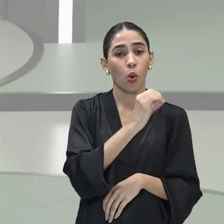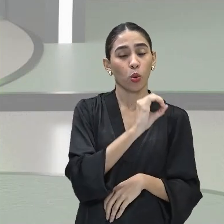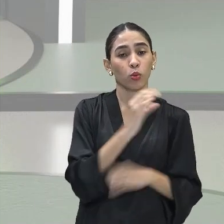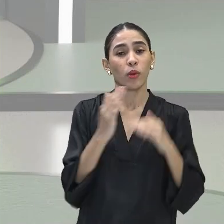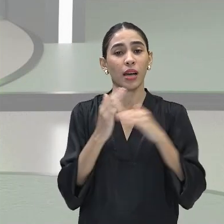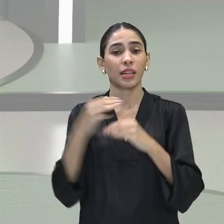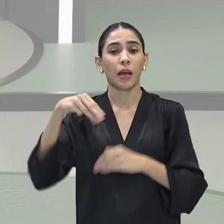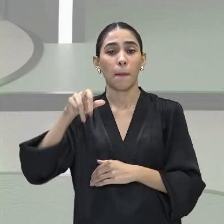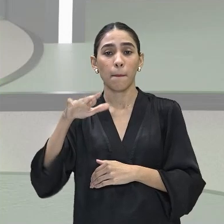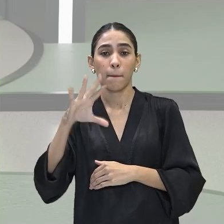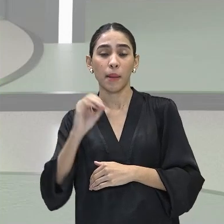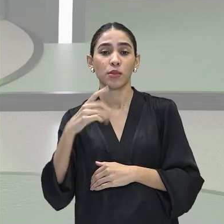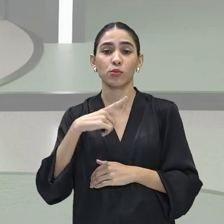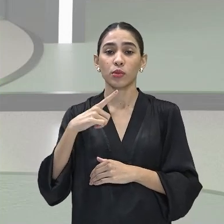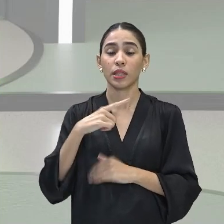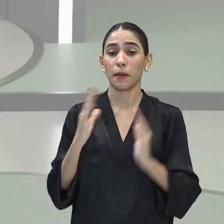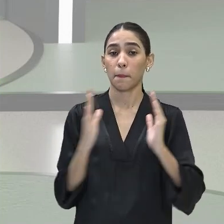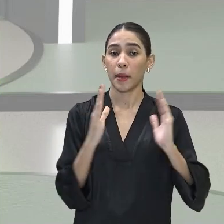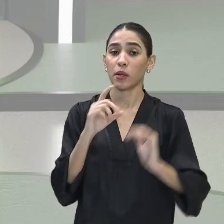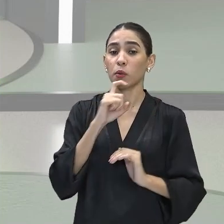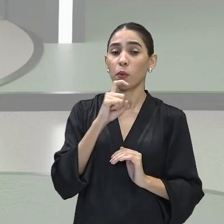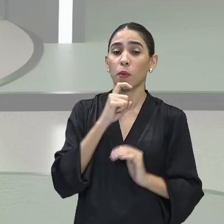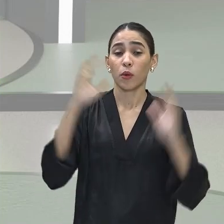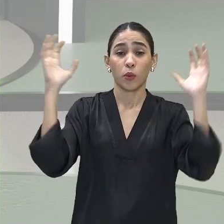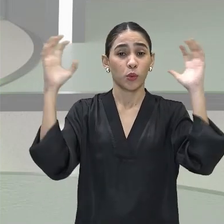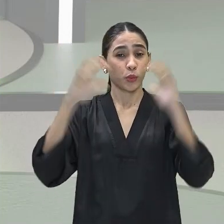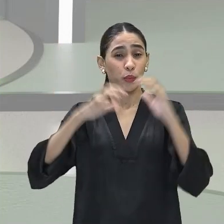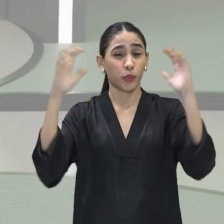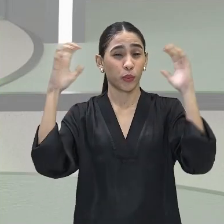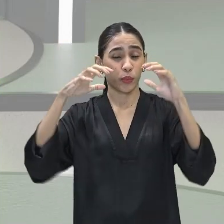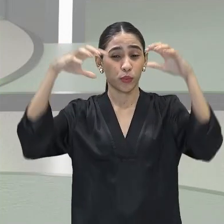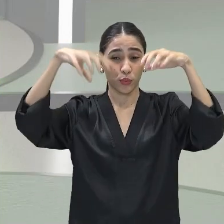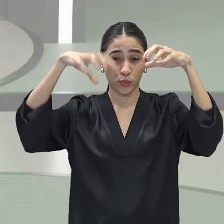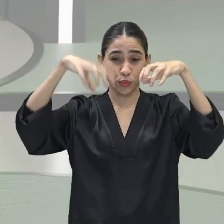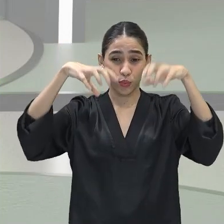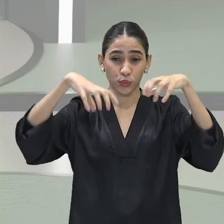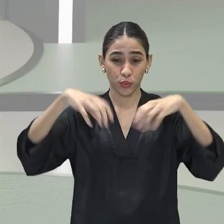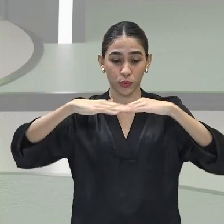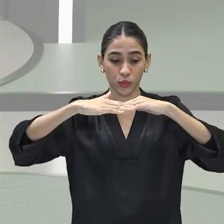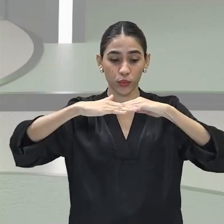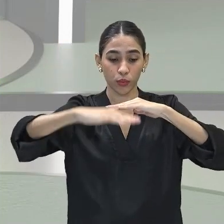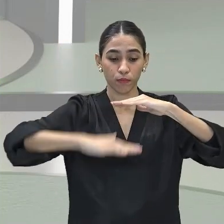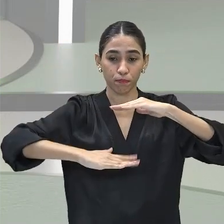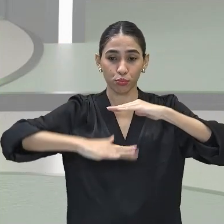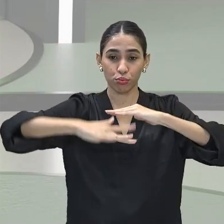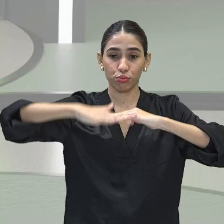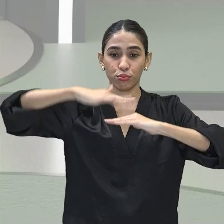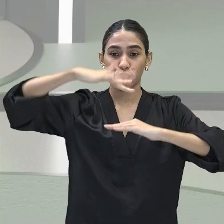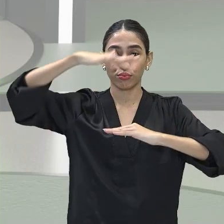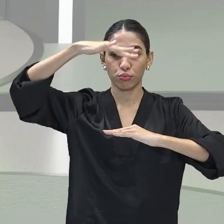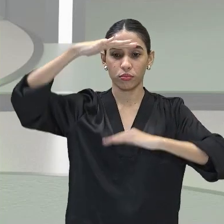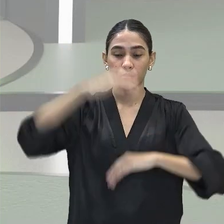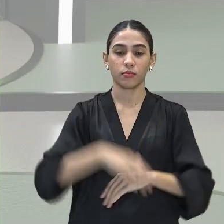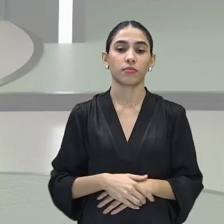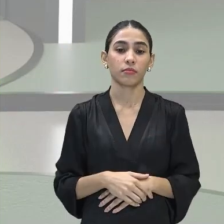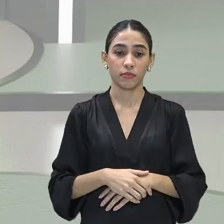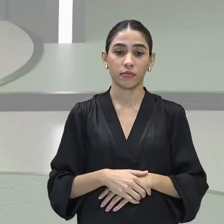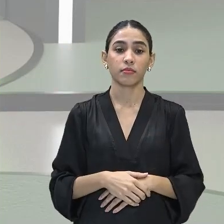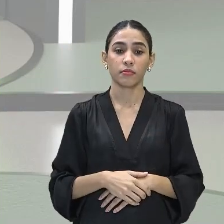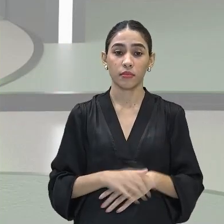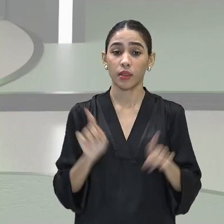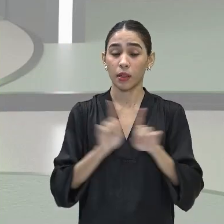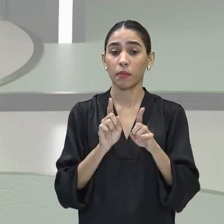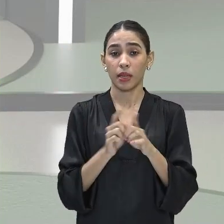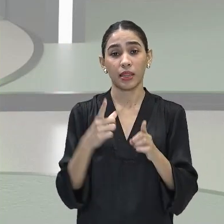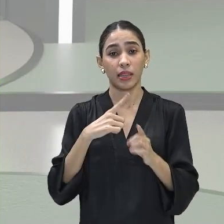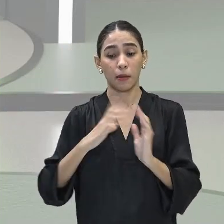tem essa estação úmida, onde chove bastante, como é plano, rapidinho alaga. E aí tem também a estação